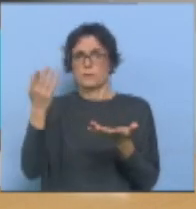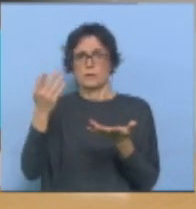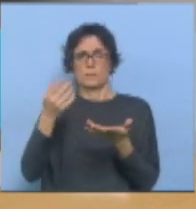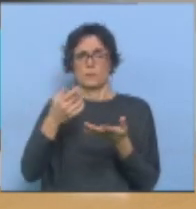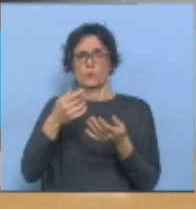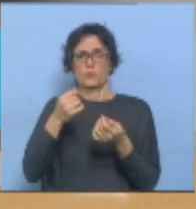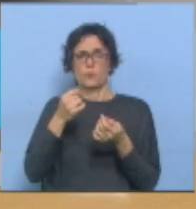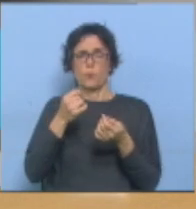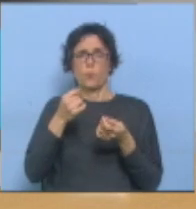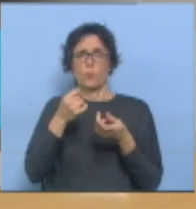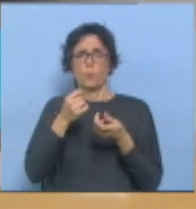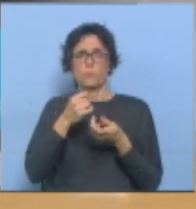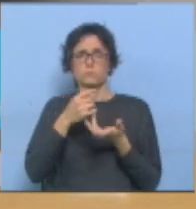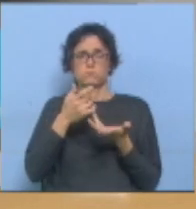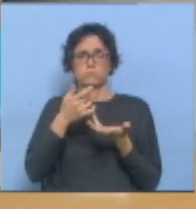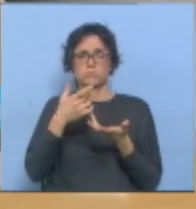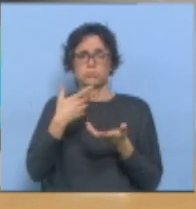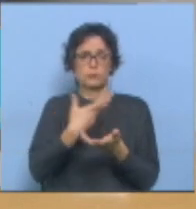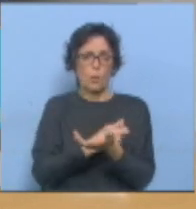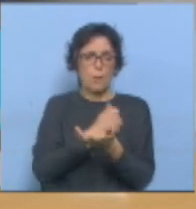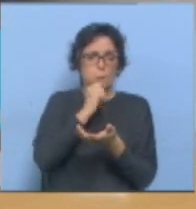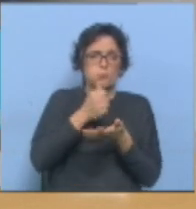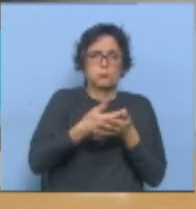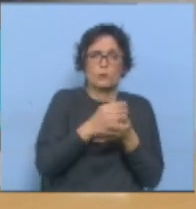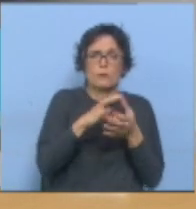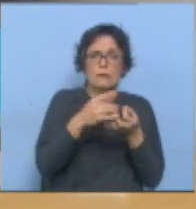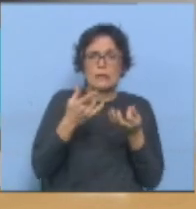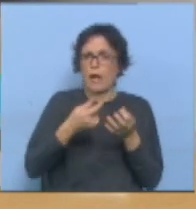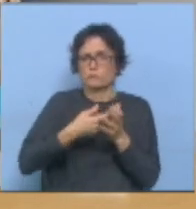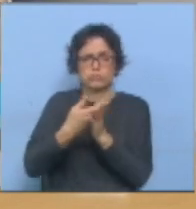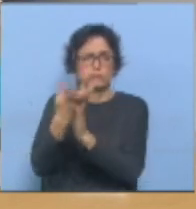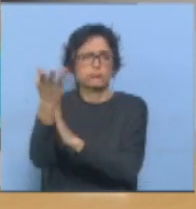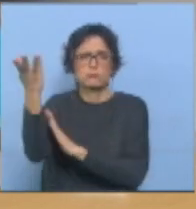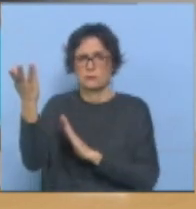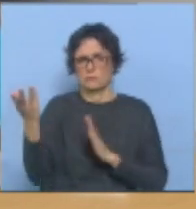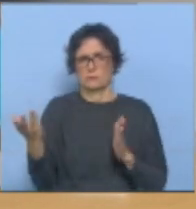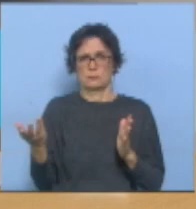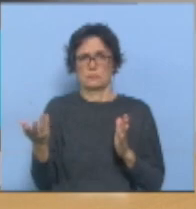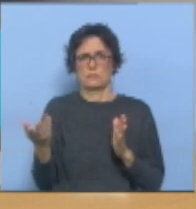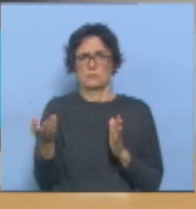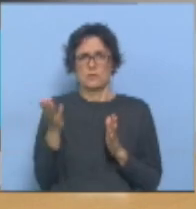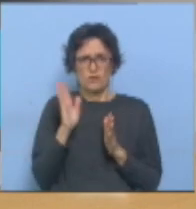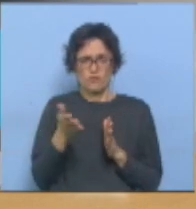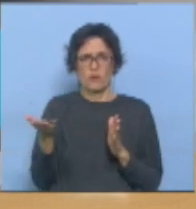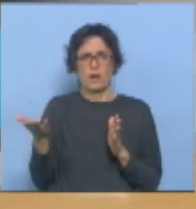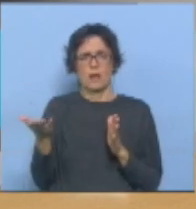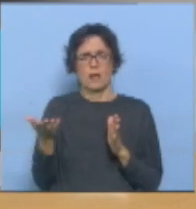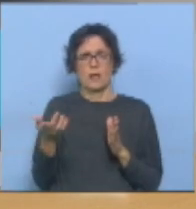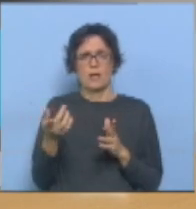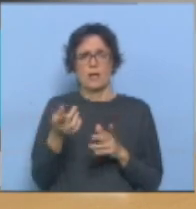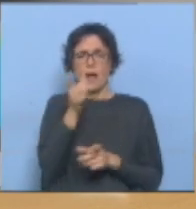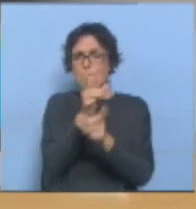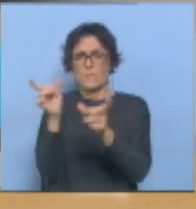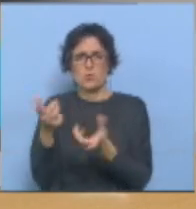desde 2002 e são eutanasiados pessoas com cansaço de